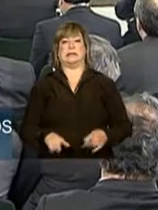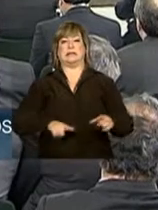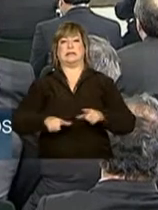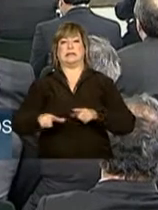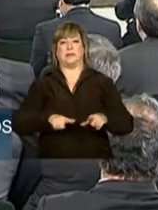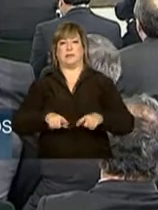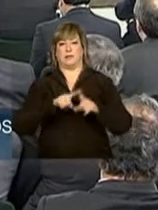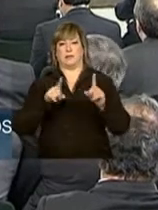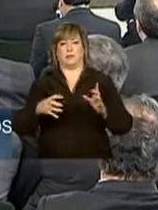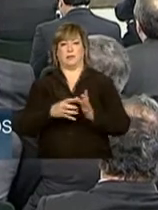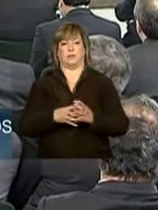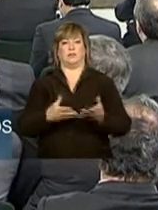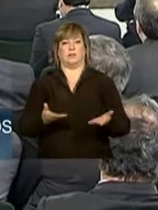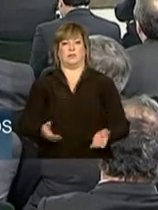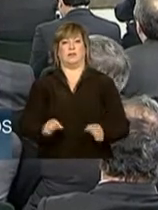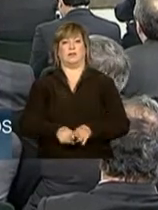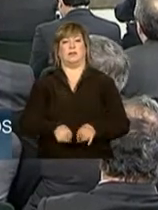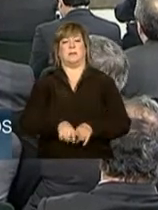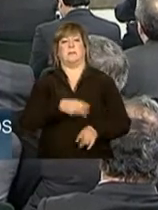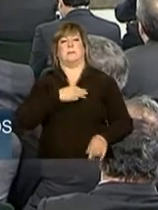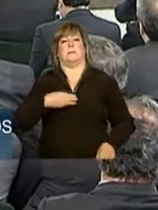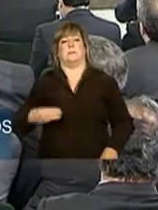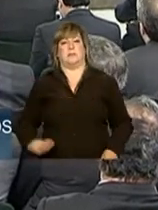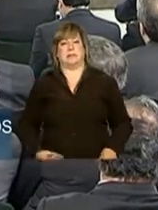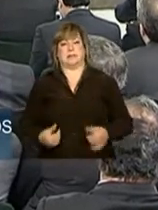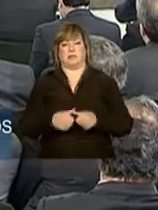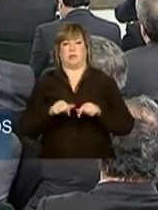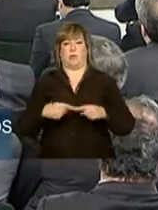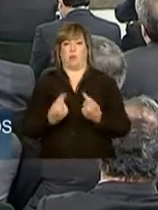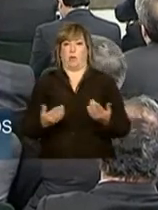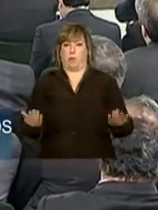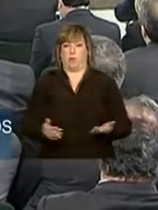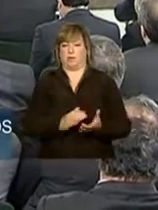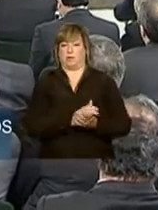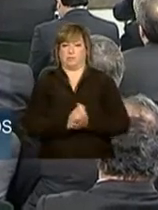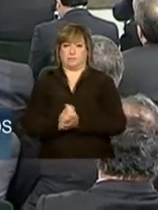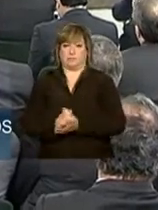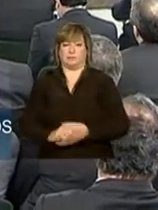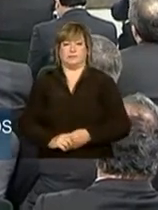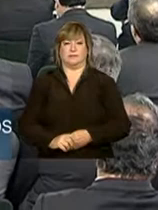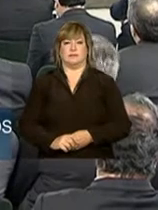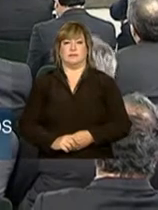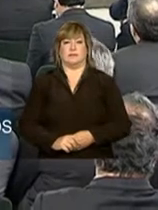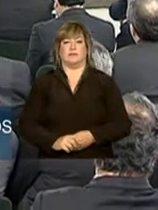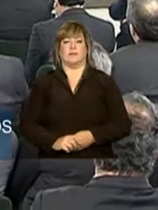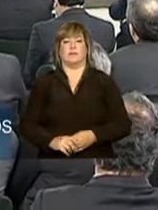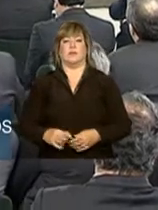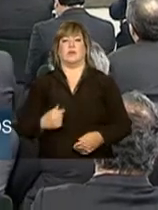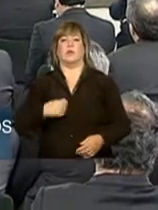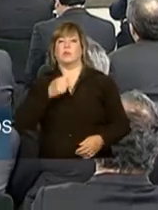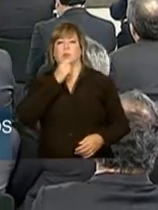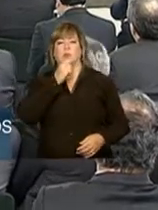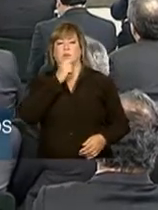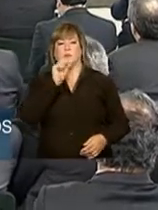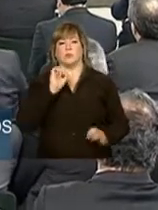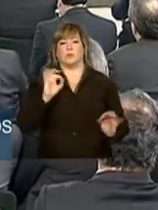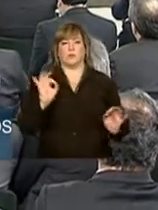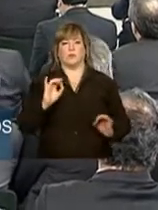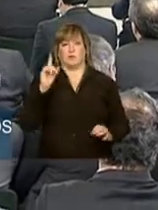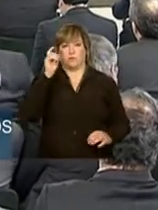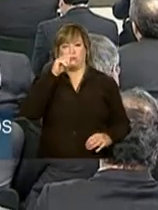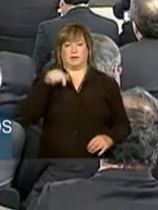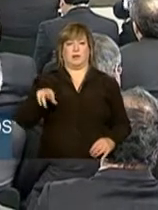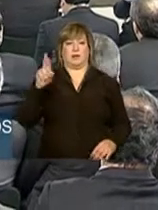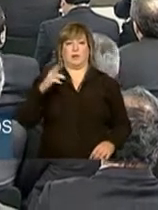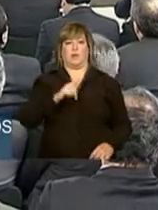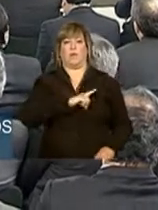servidores, ministros aqui presentes. Eu não teria nenhuma dificuldade de aqui representar os